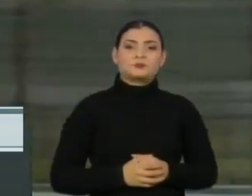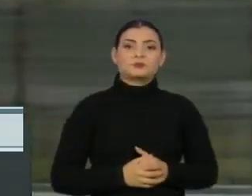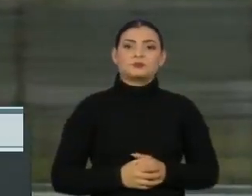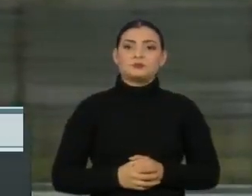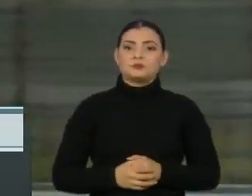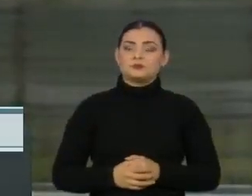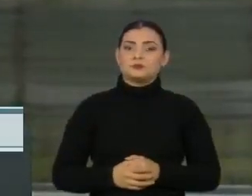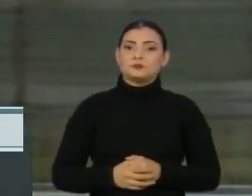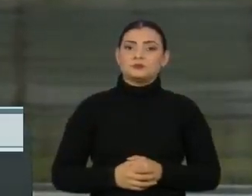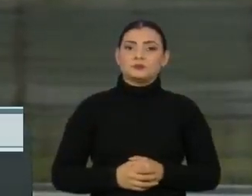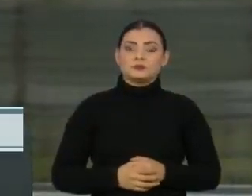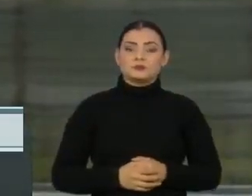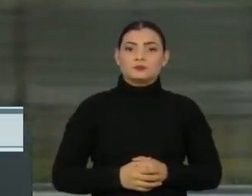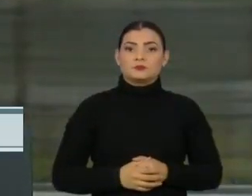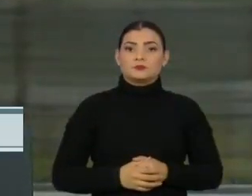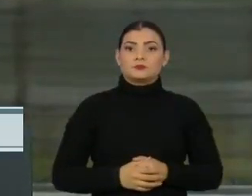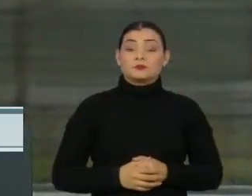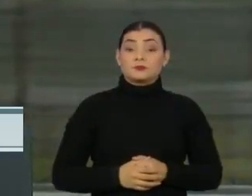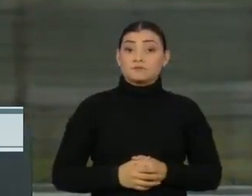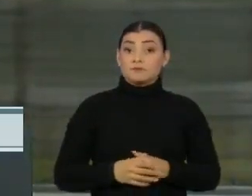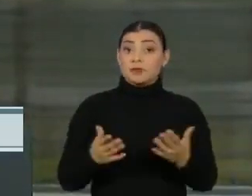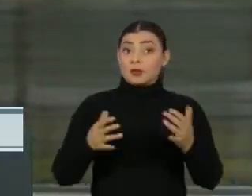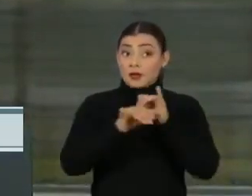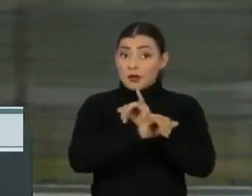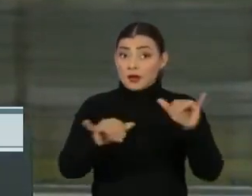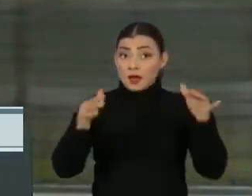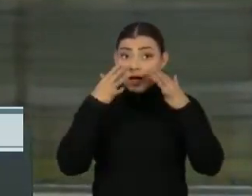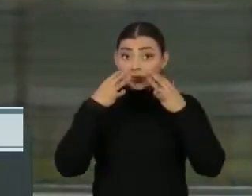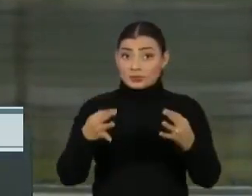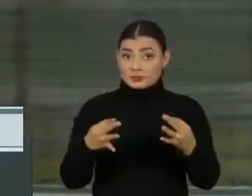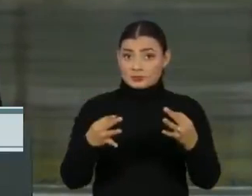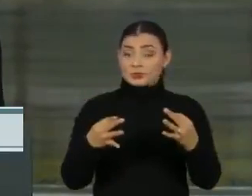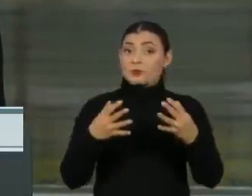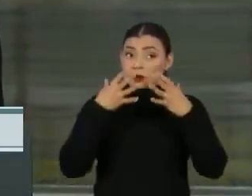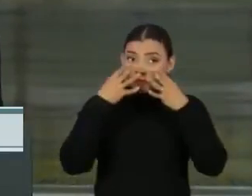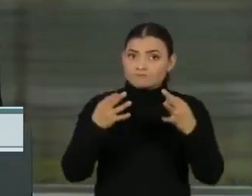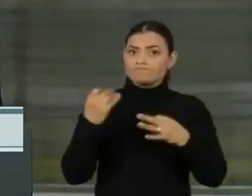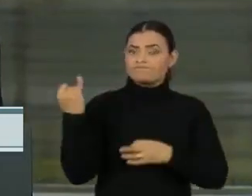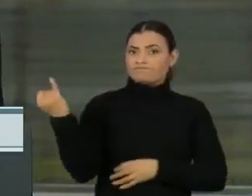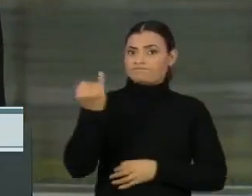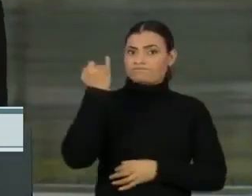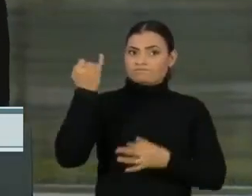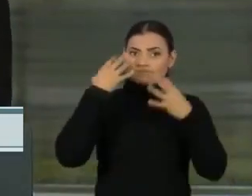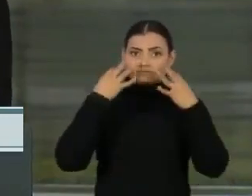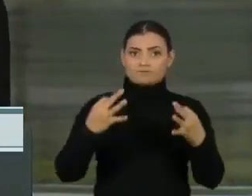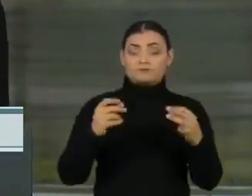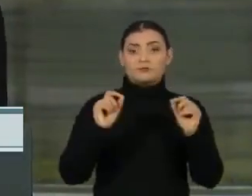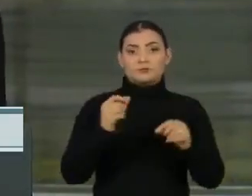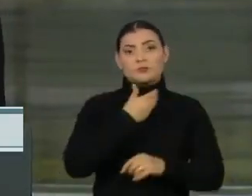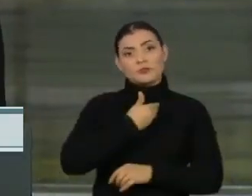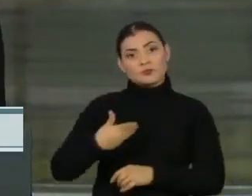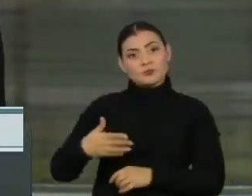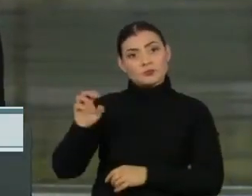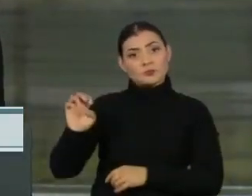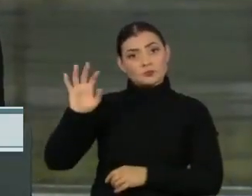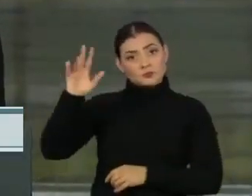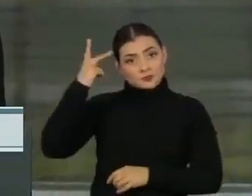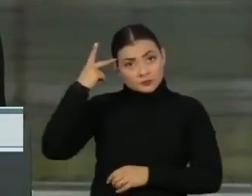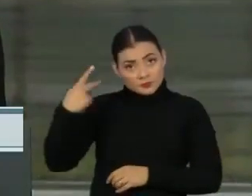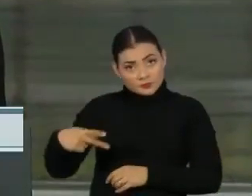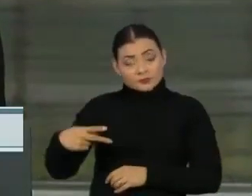Mas temos aqui um alerta a fazer na segunda informação, e um alerta importante. O governo do estado de São Paulo